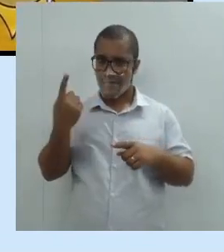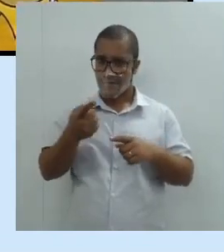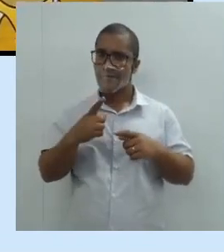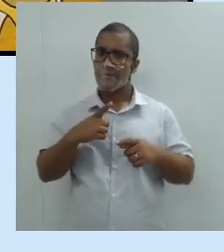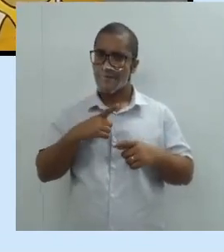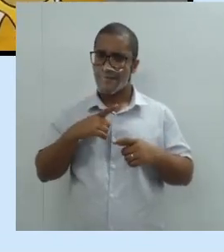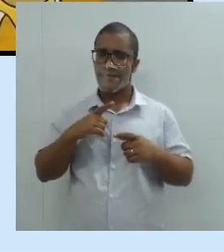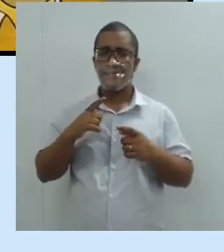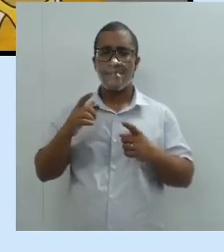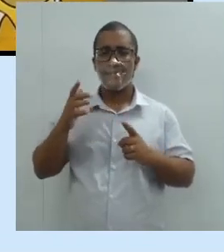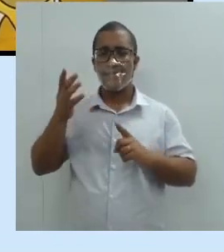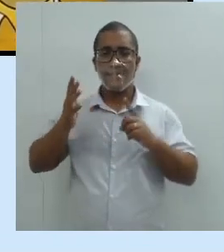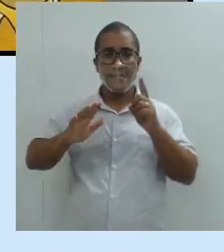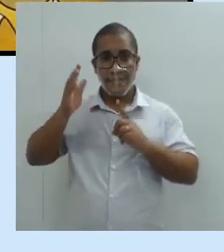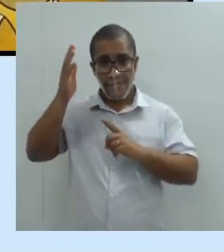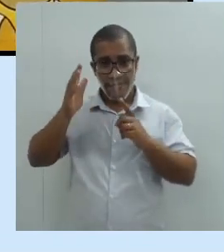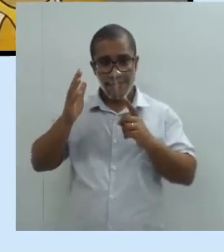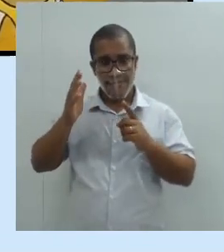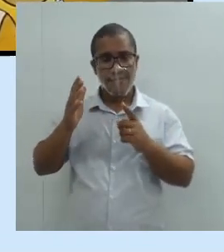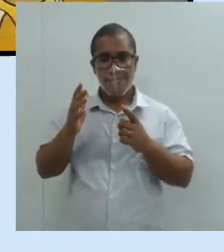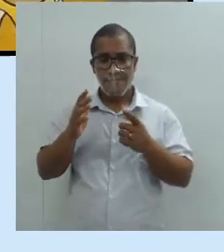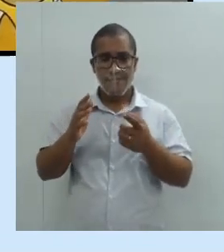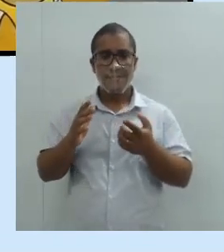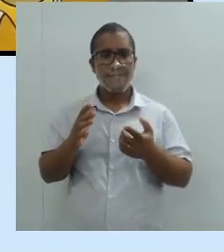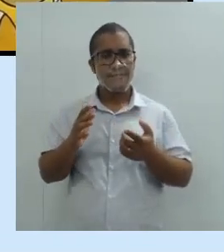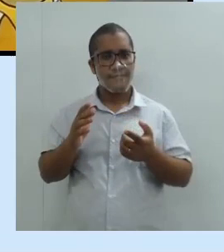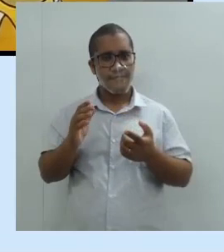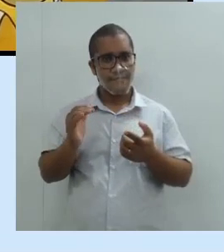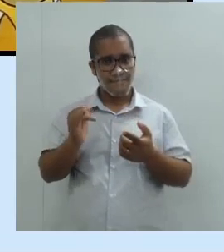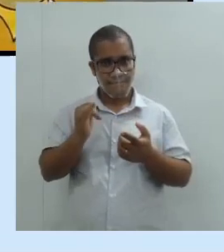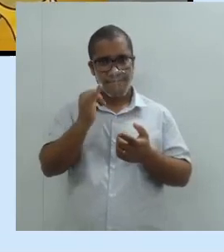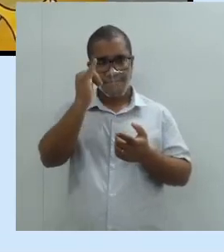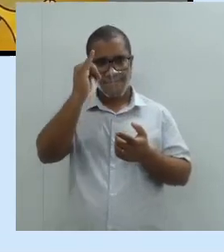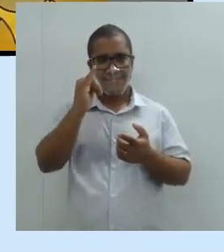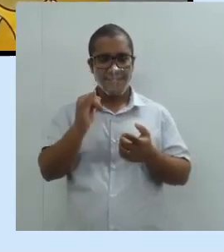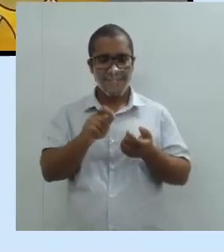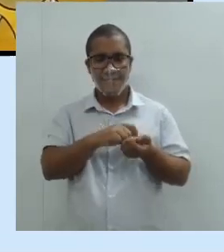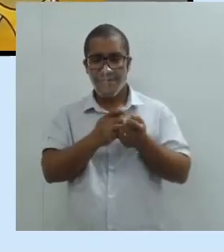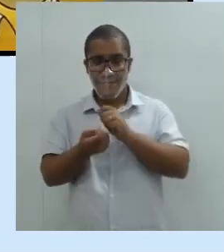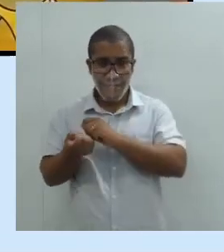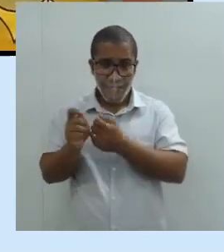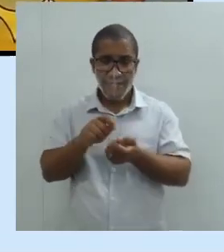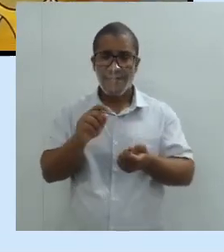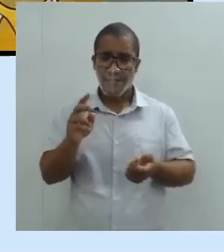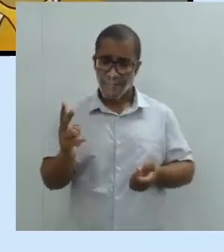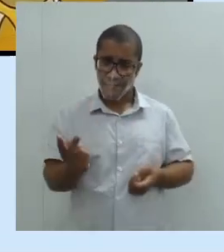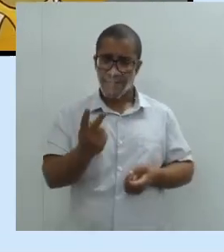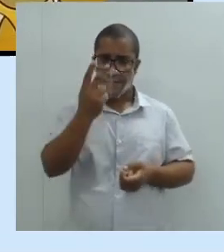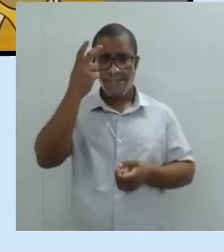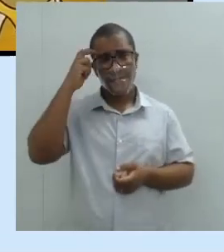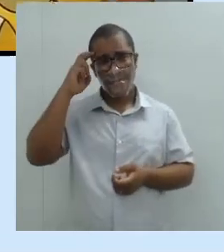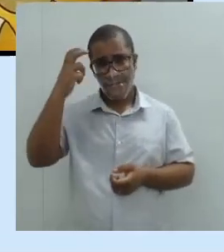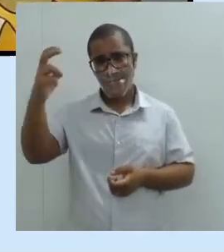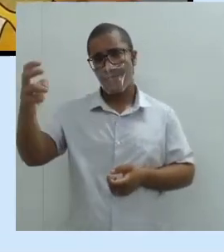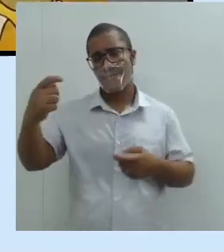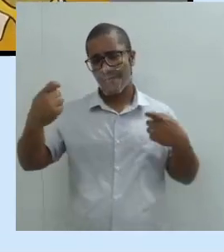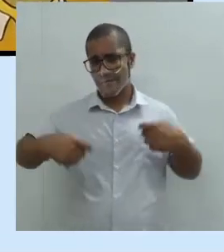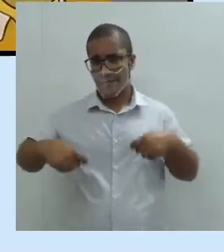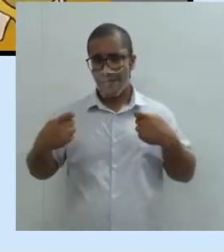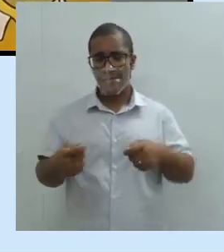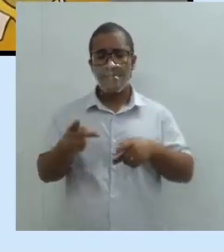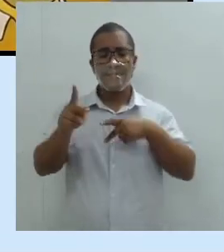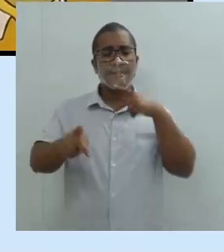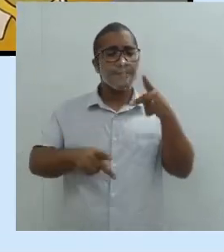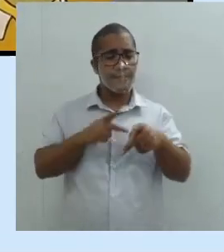como frevo, né? Então é o que eu falo, não é? A gente precisa valorizar a nossa cultura, o nosso povo,